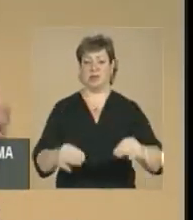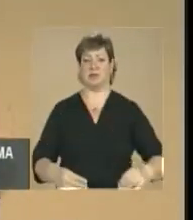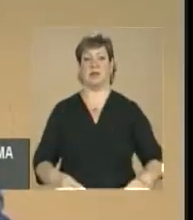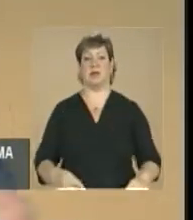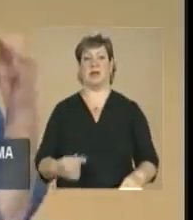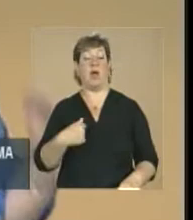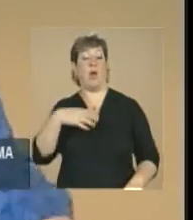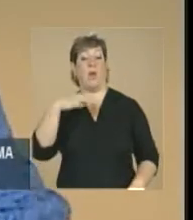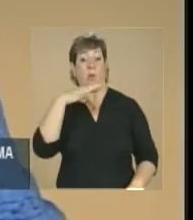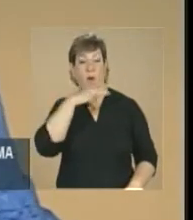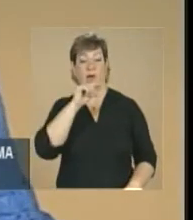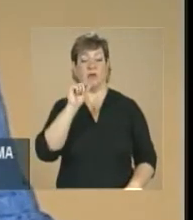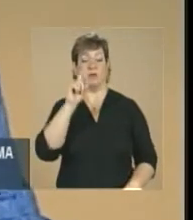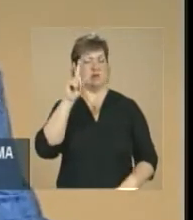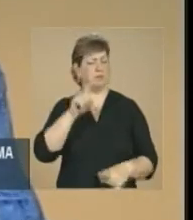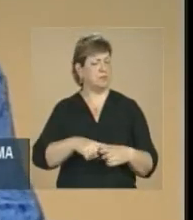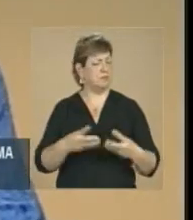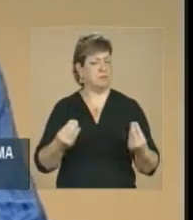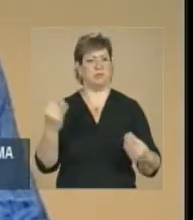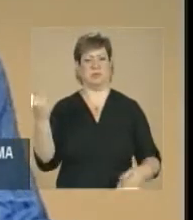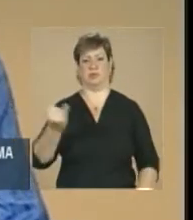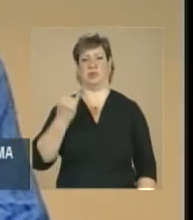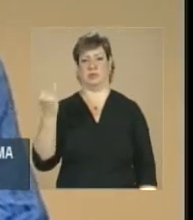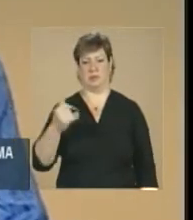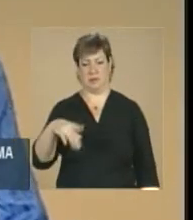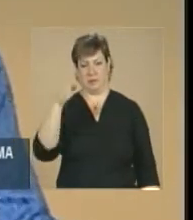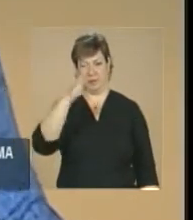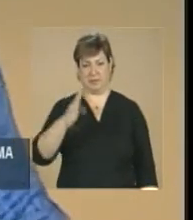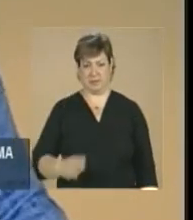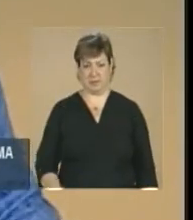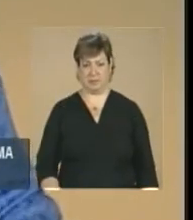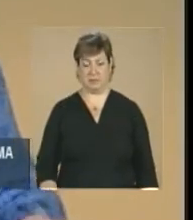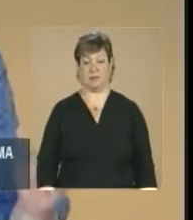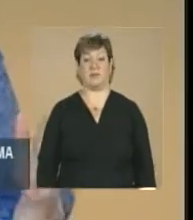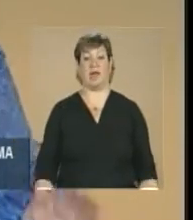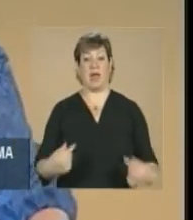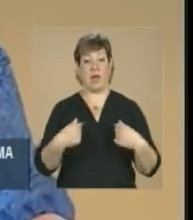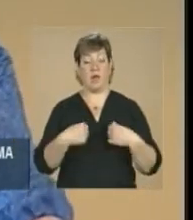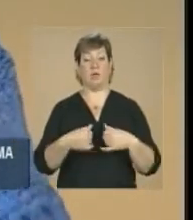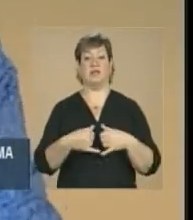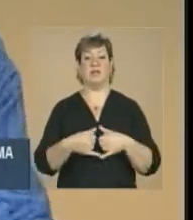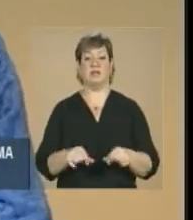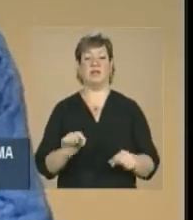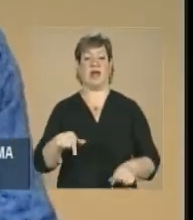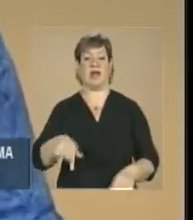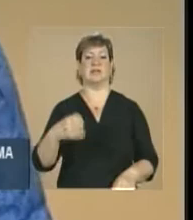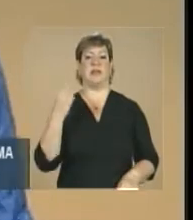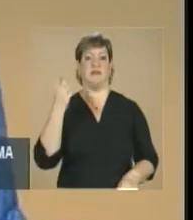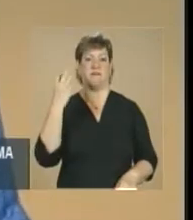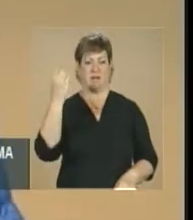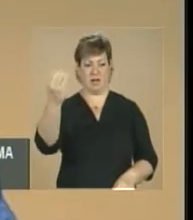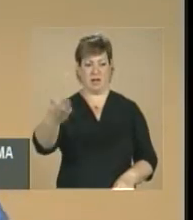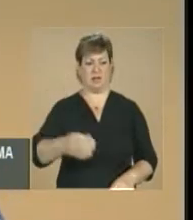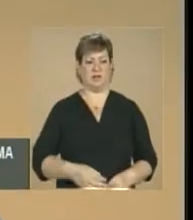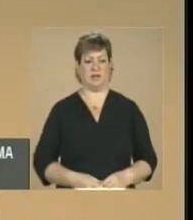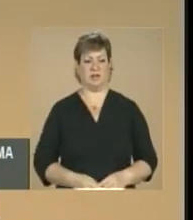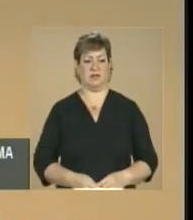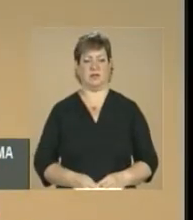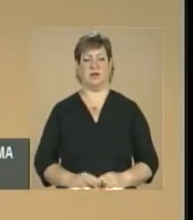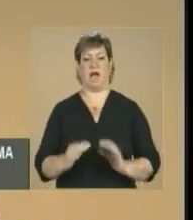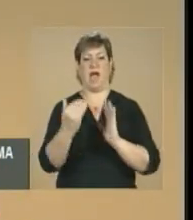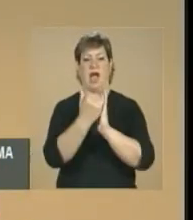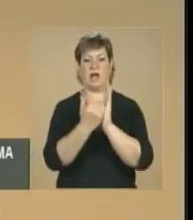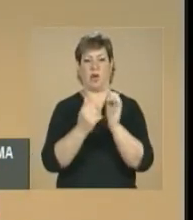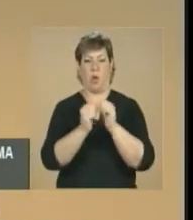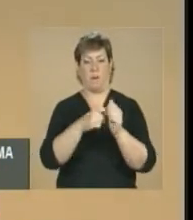acho absolutamente essencial no Brasil. Eu estive nessa viagem, não só na agenda